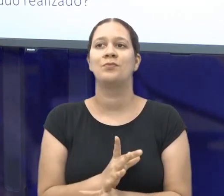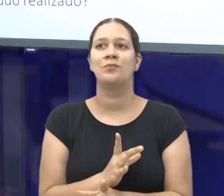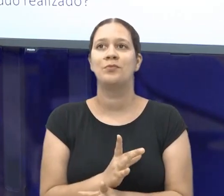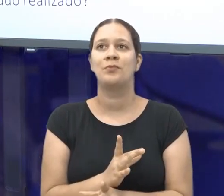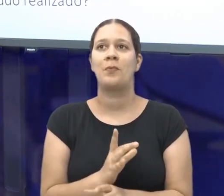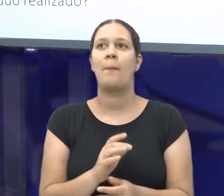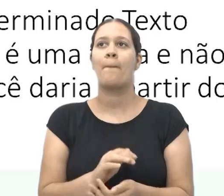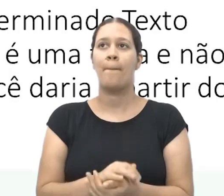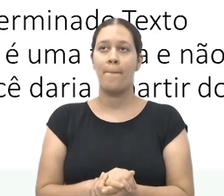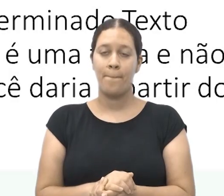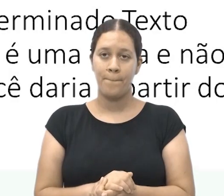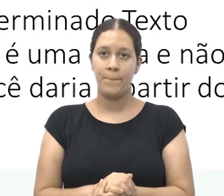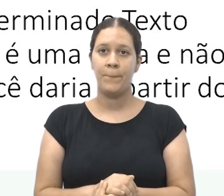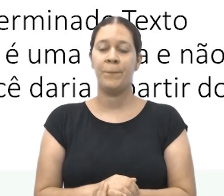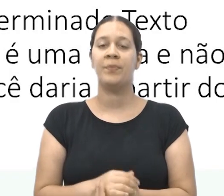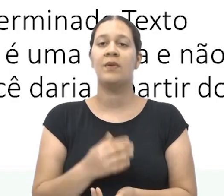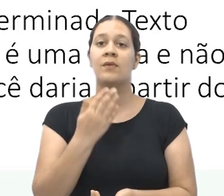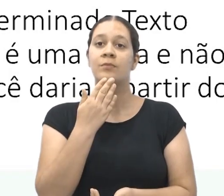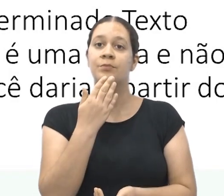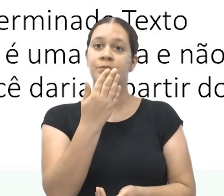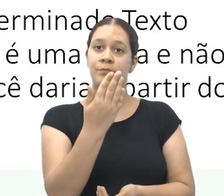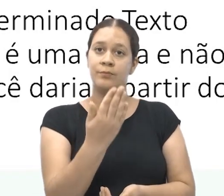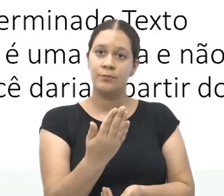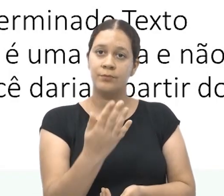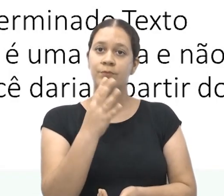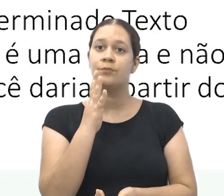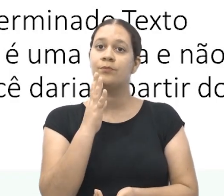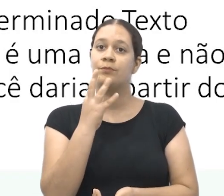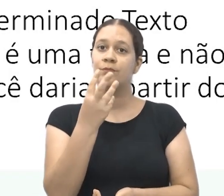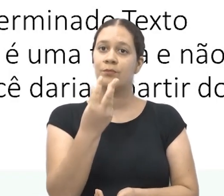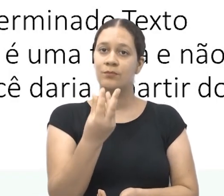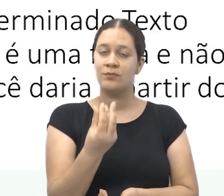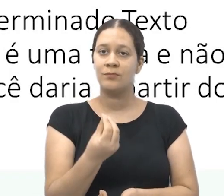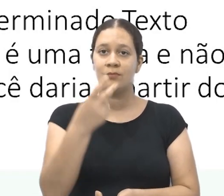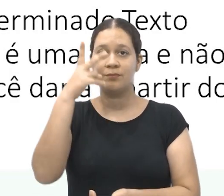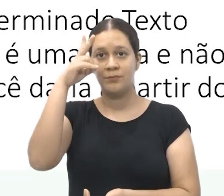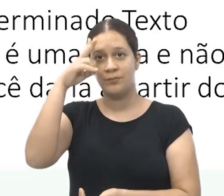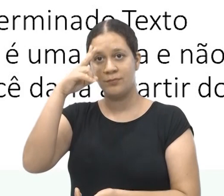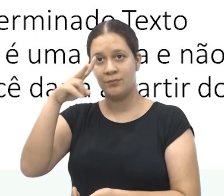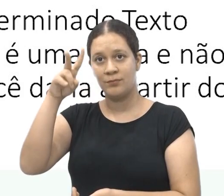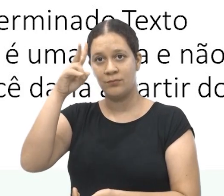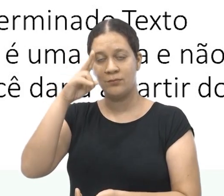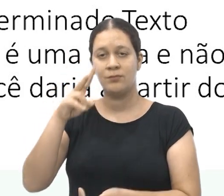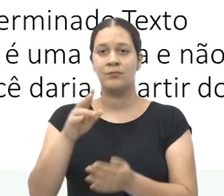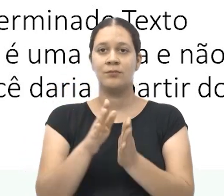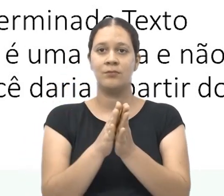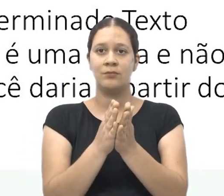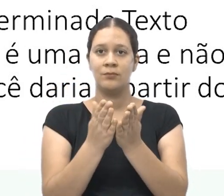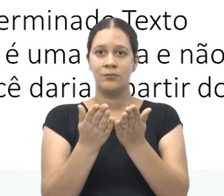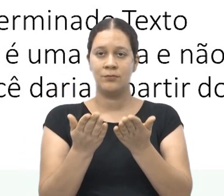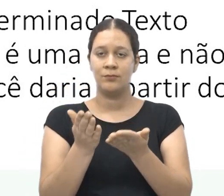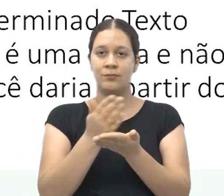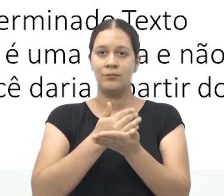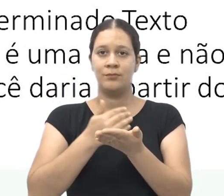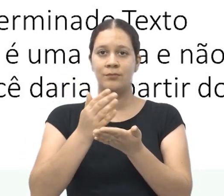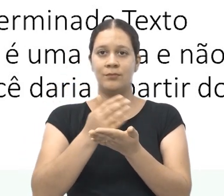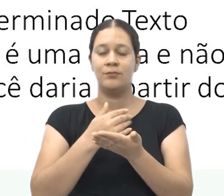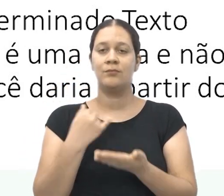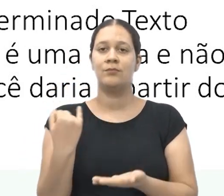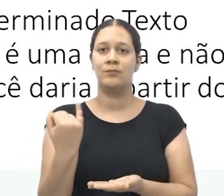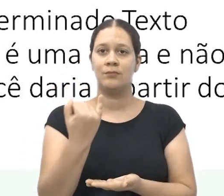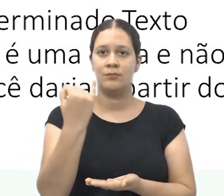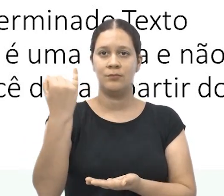pedi algumas questões. Diante dos conhecimentos aprendidos sobre história dos textos sagrados